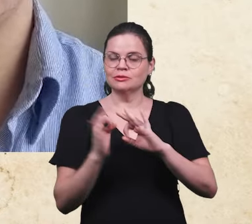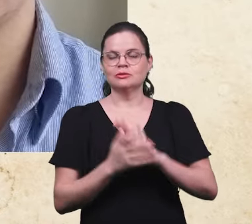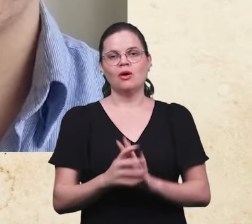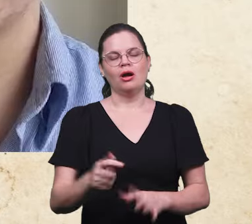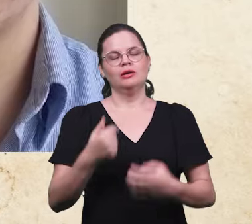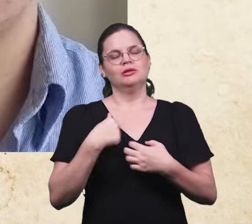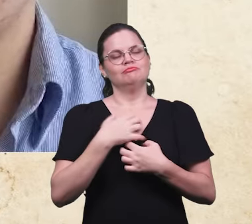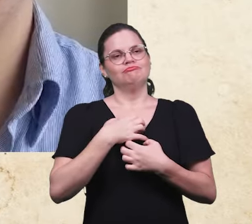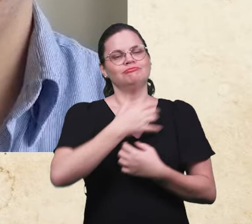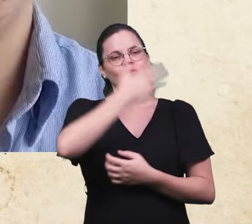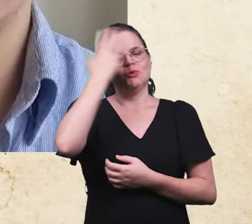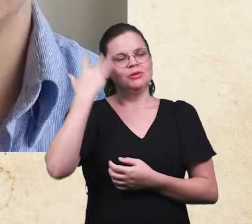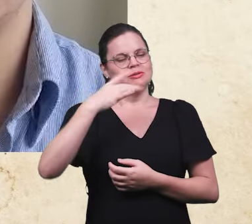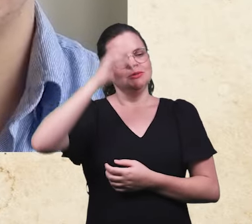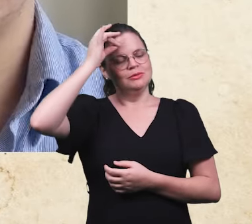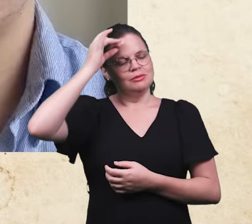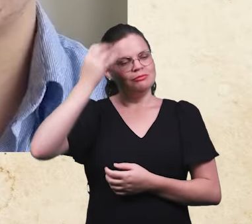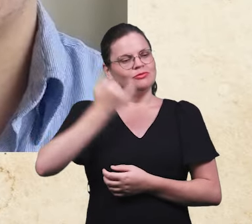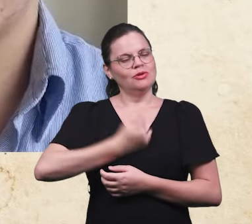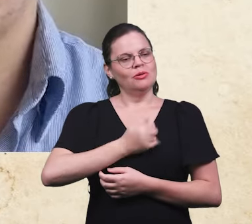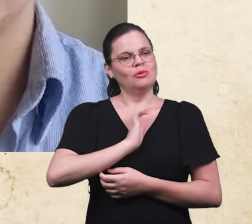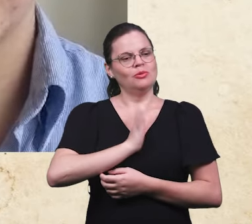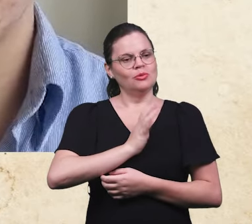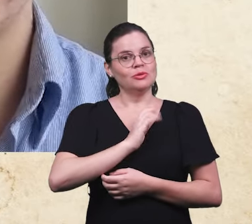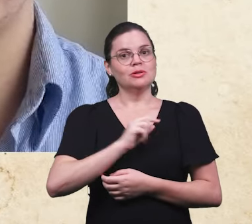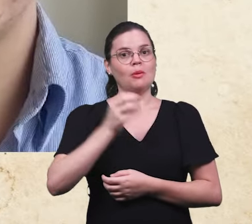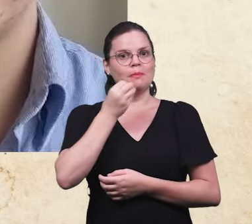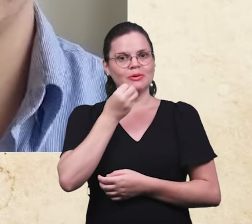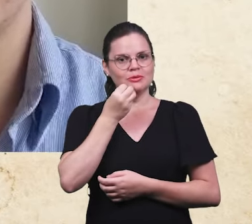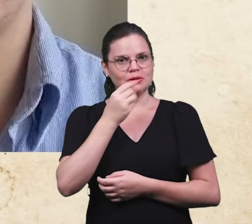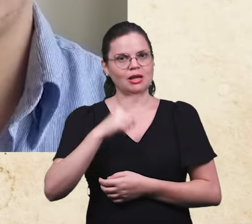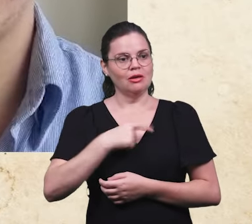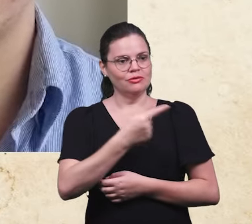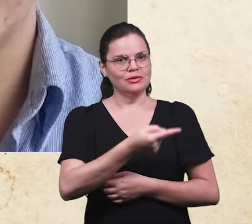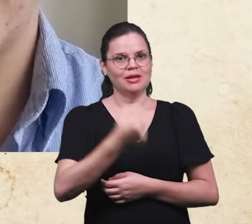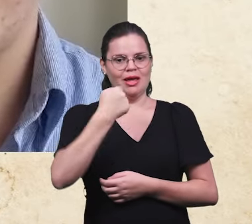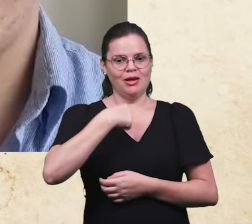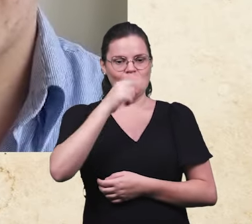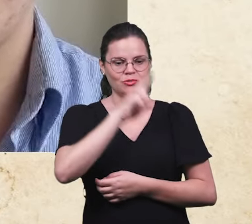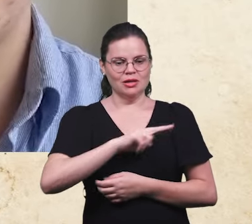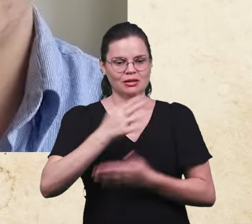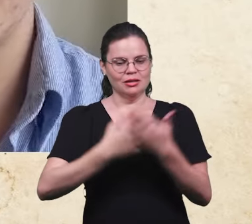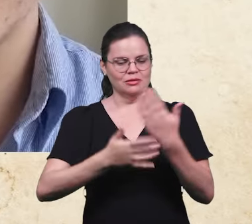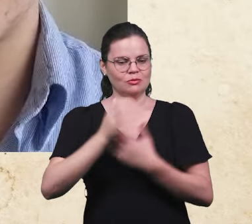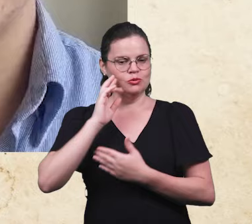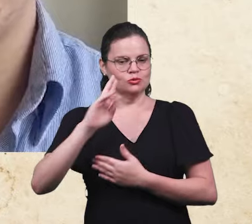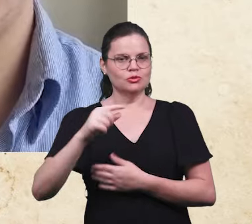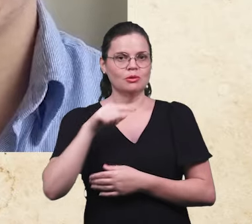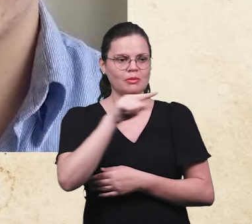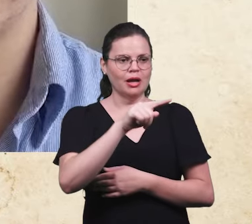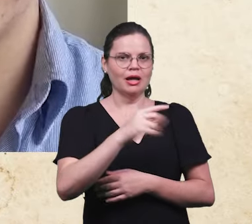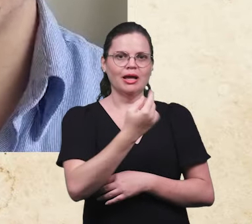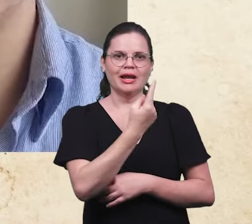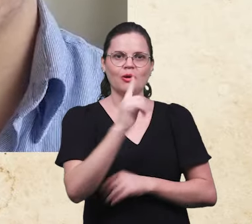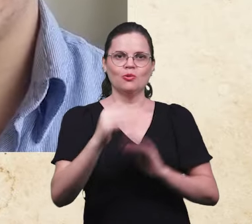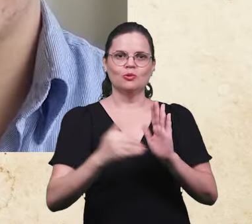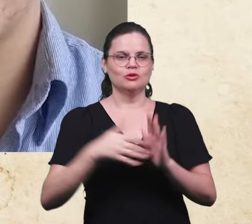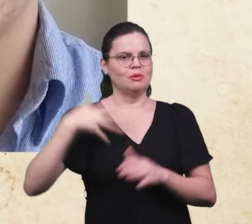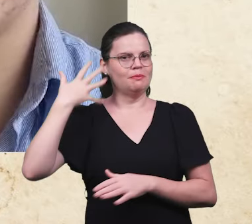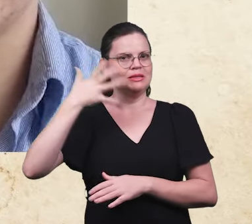momento, o Espírito Santo testificou em meu coração de que naquela oportunidade eu havia sido usado para entregar a última mensagem para aquela